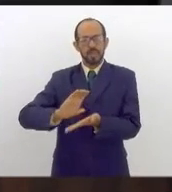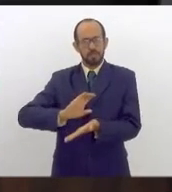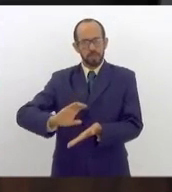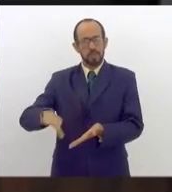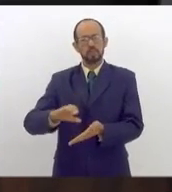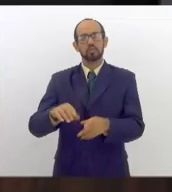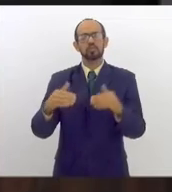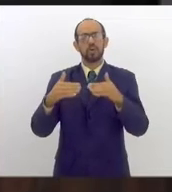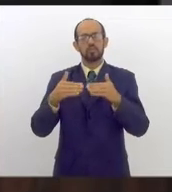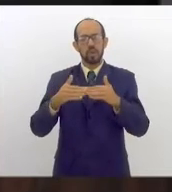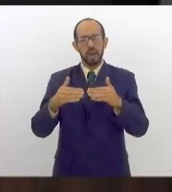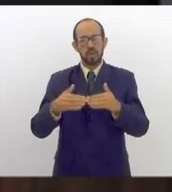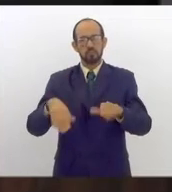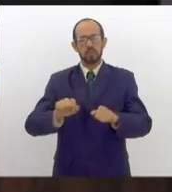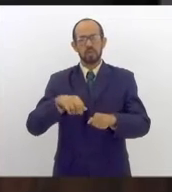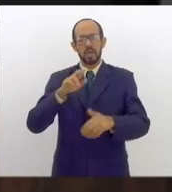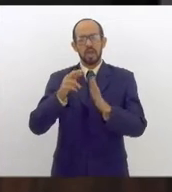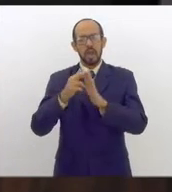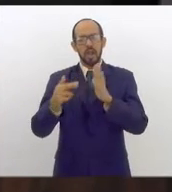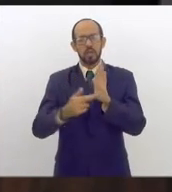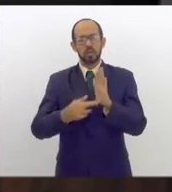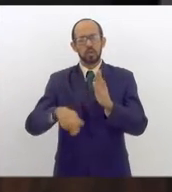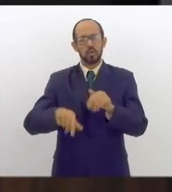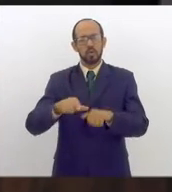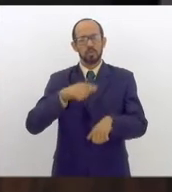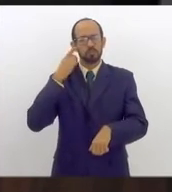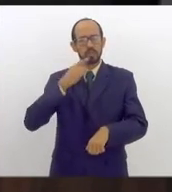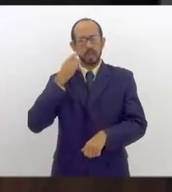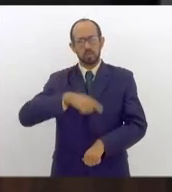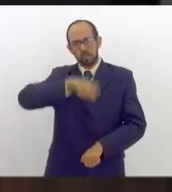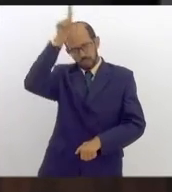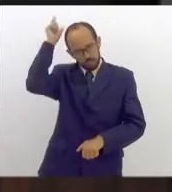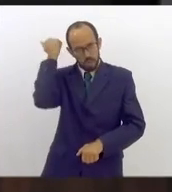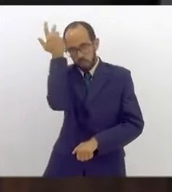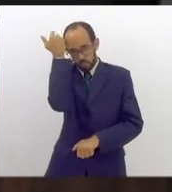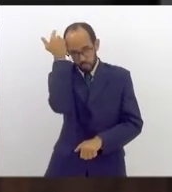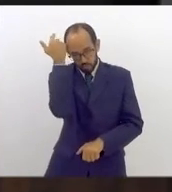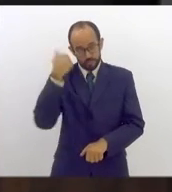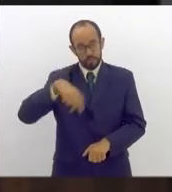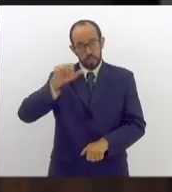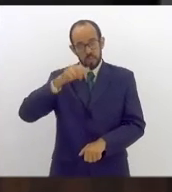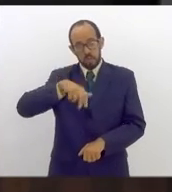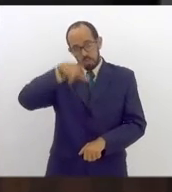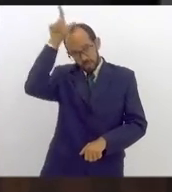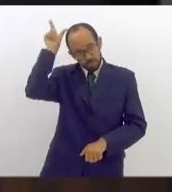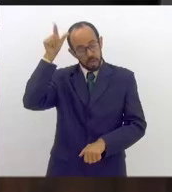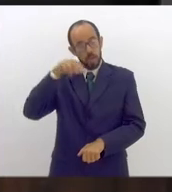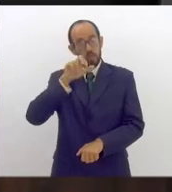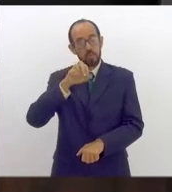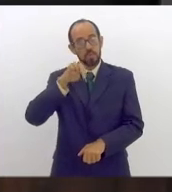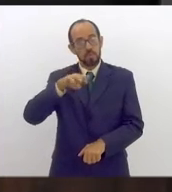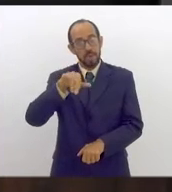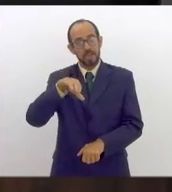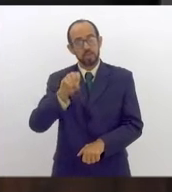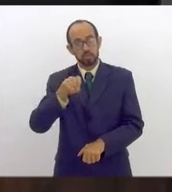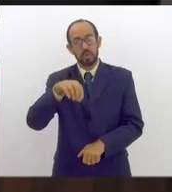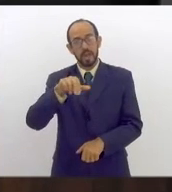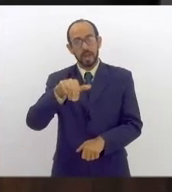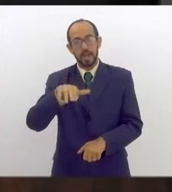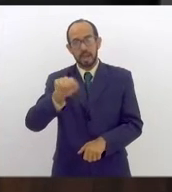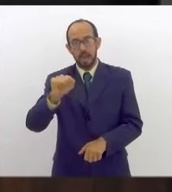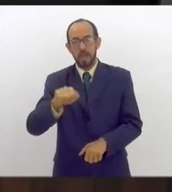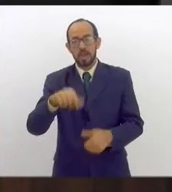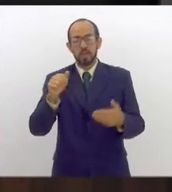financeira e controle favorável, relator deputado Luiz Paulo, Eliomar Coelho, Luiz Paulo e Márcio Canella. Pendente pareceres das comissões